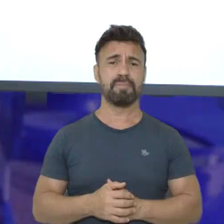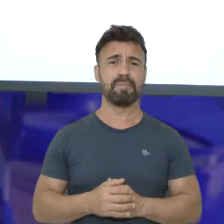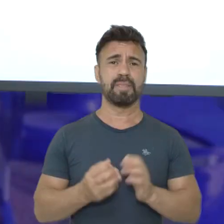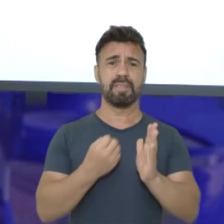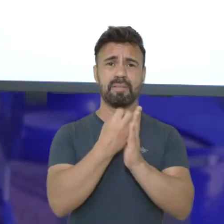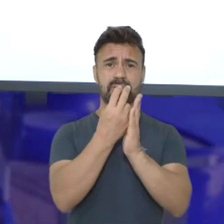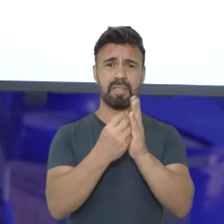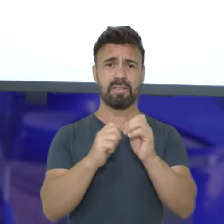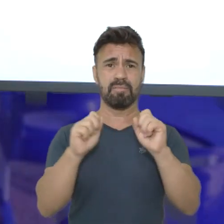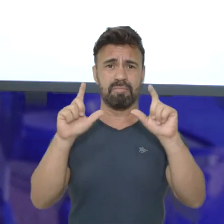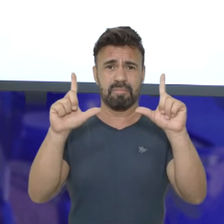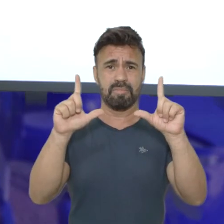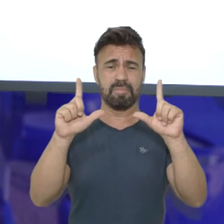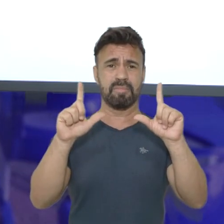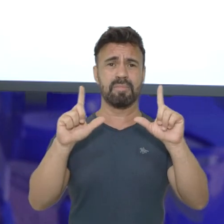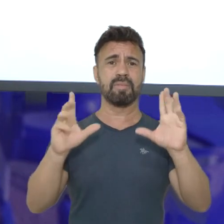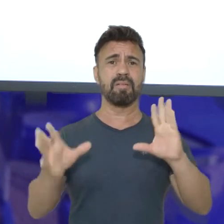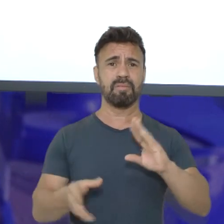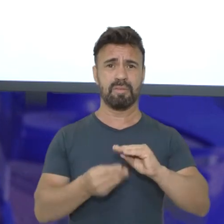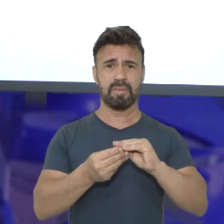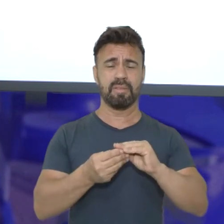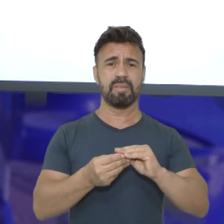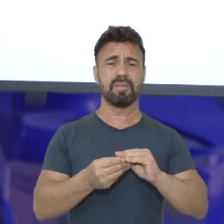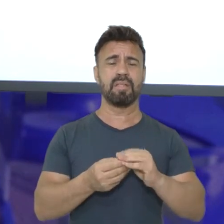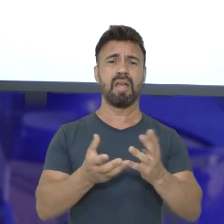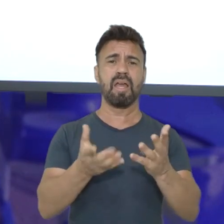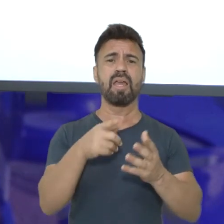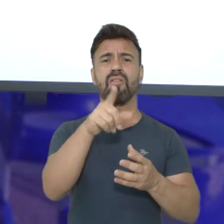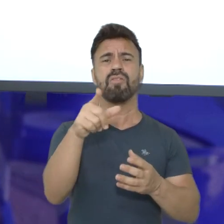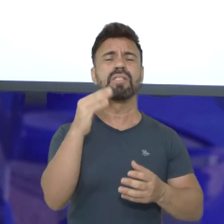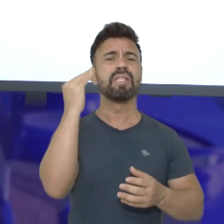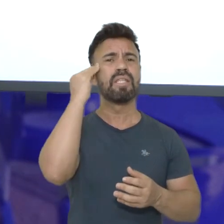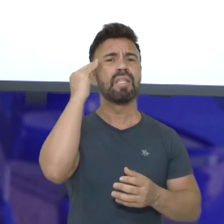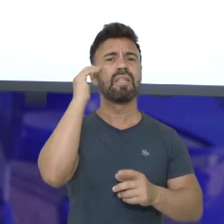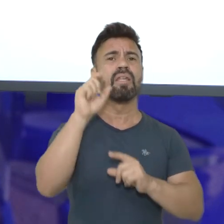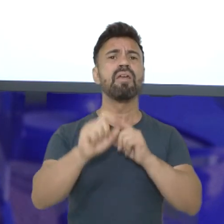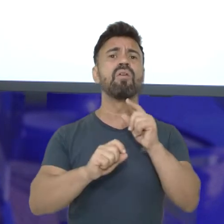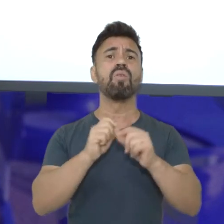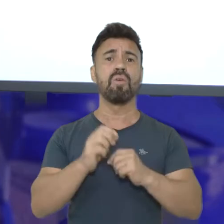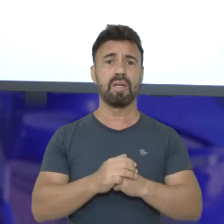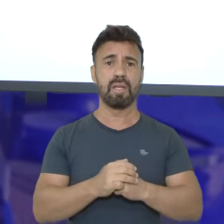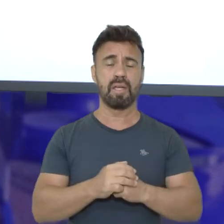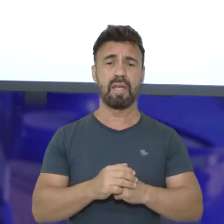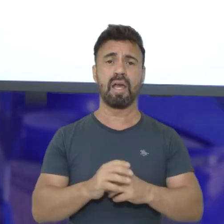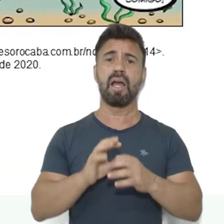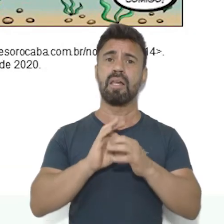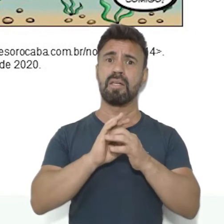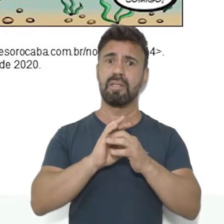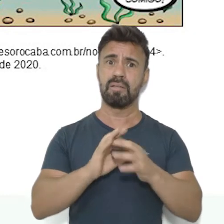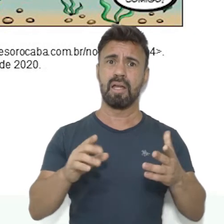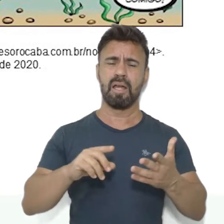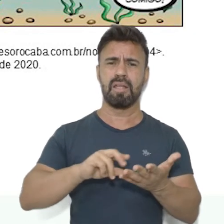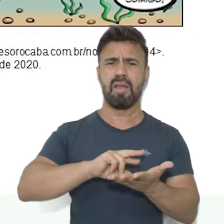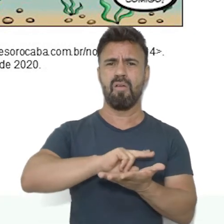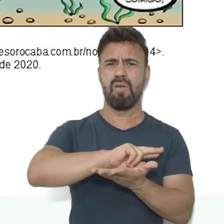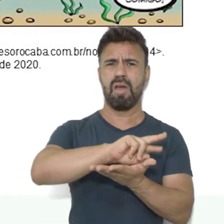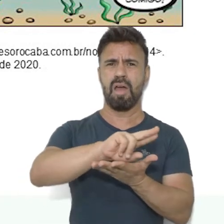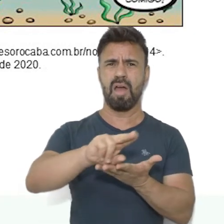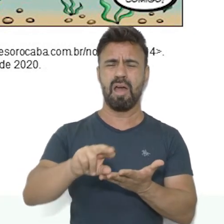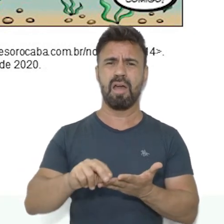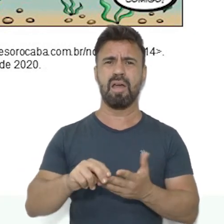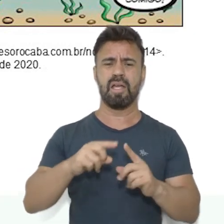seguir. Então, para finalizar, a gente quer que você entenda o seguinte: a liberação de enormes quantidades